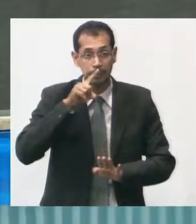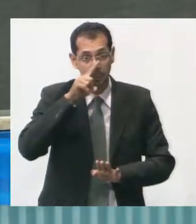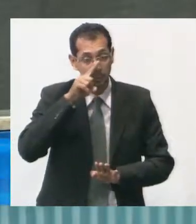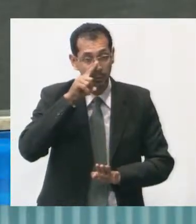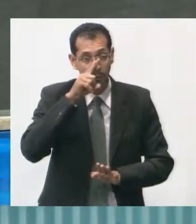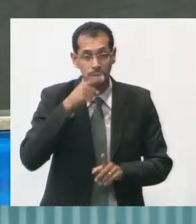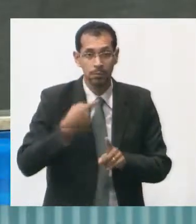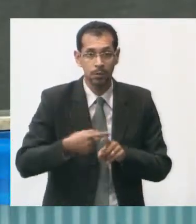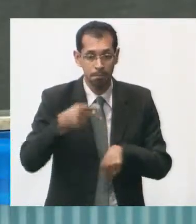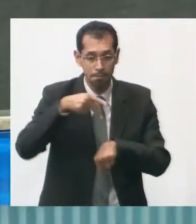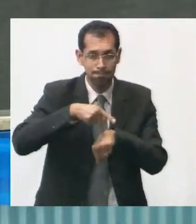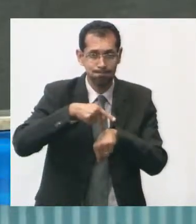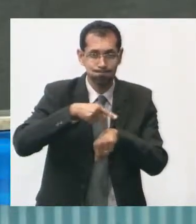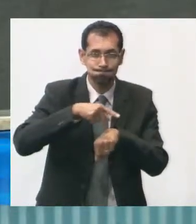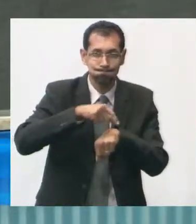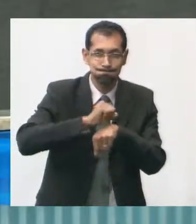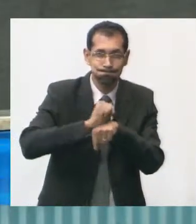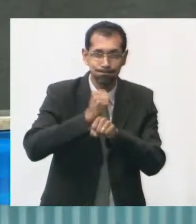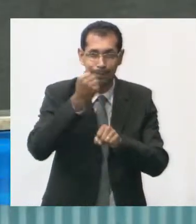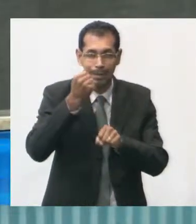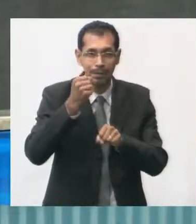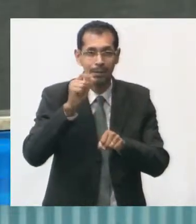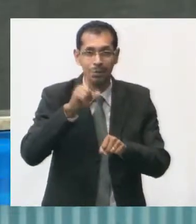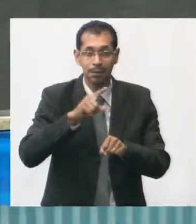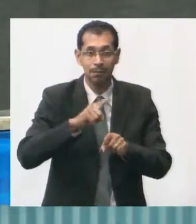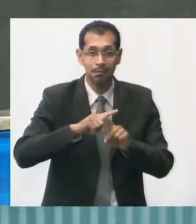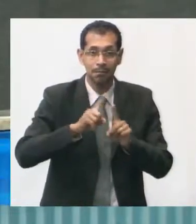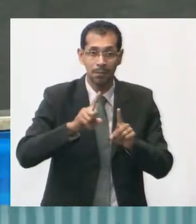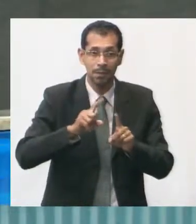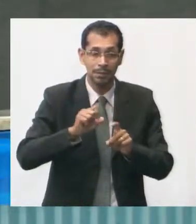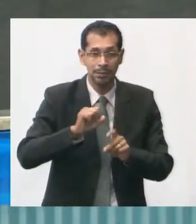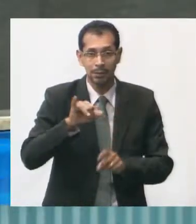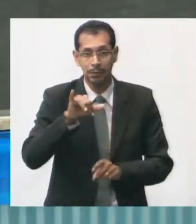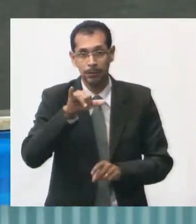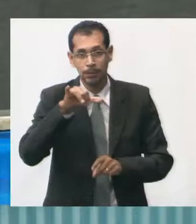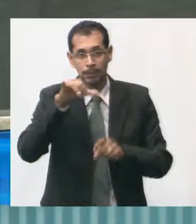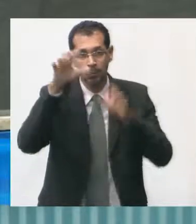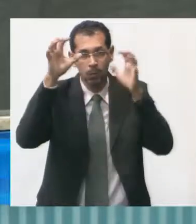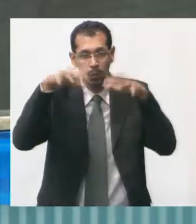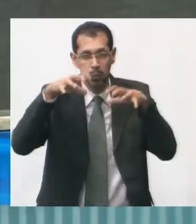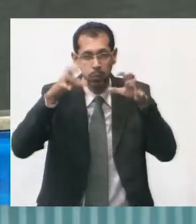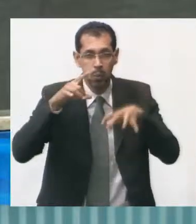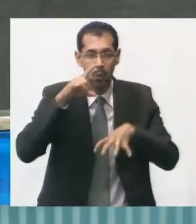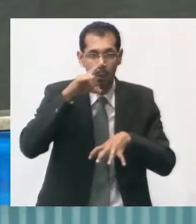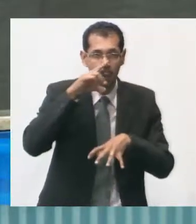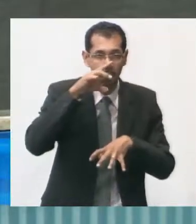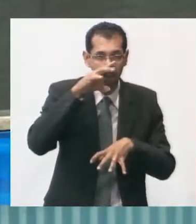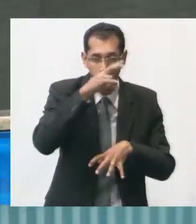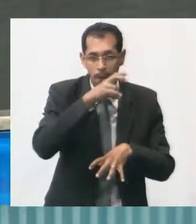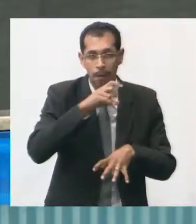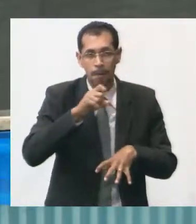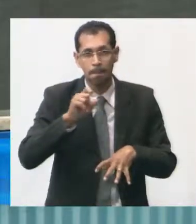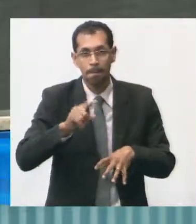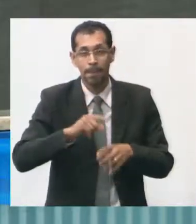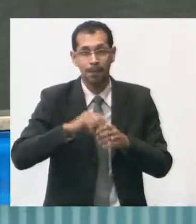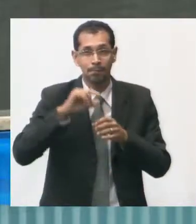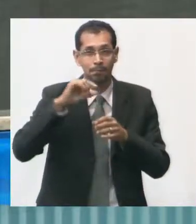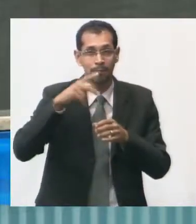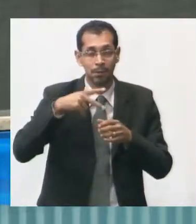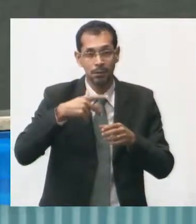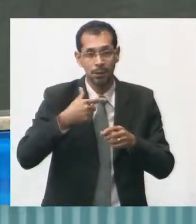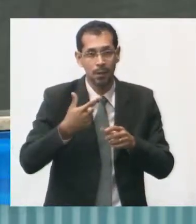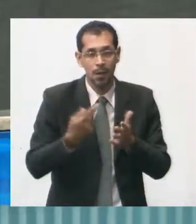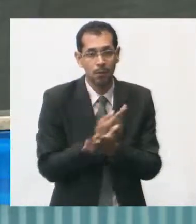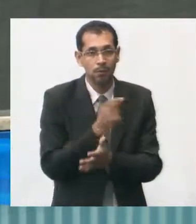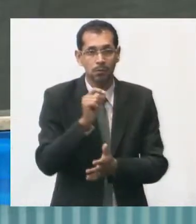mas a enxurrada que desceu nos fundos da casa dela quebrou um muro que ela tinha por trás